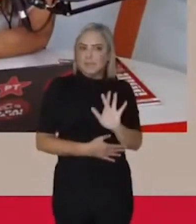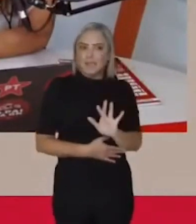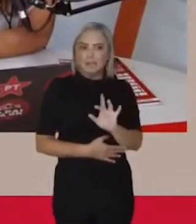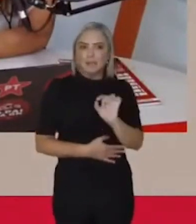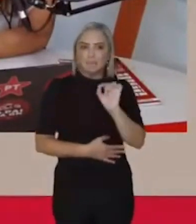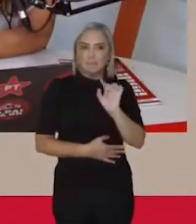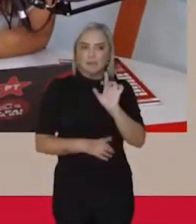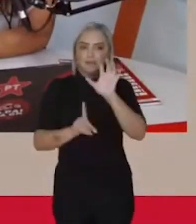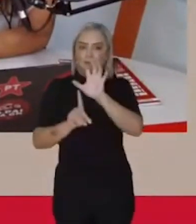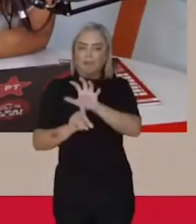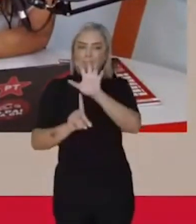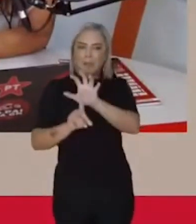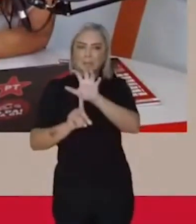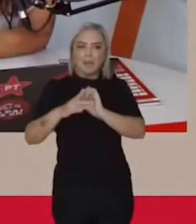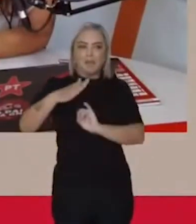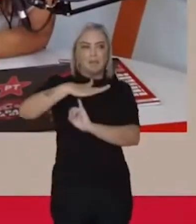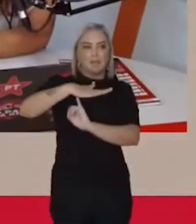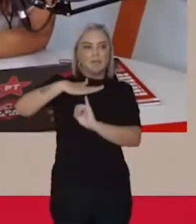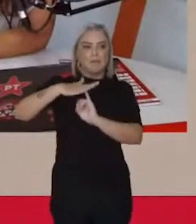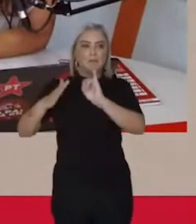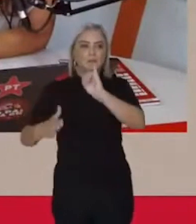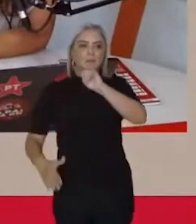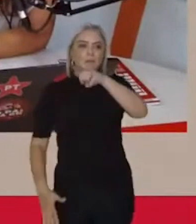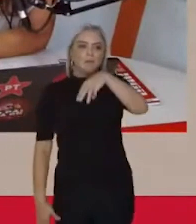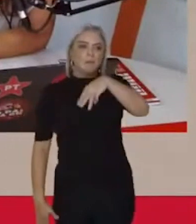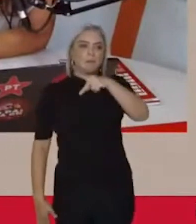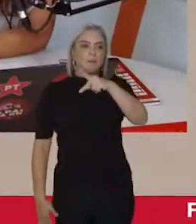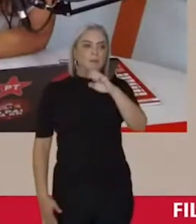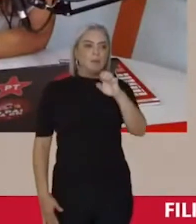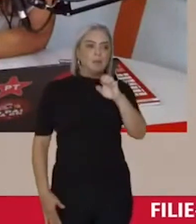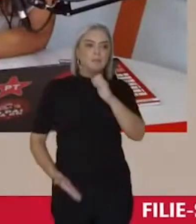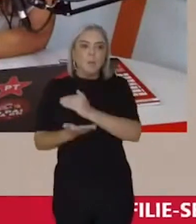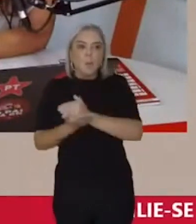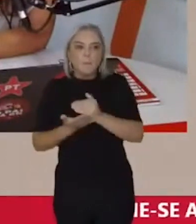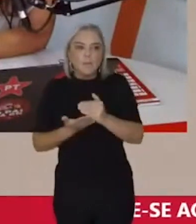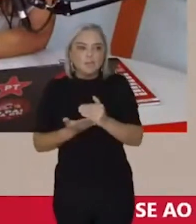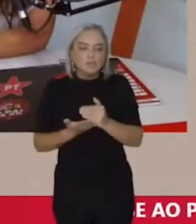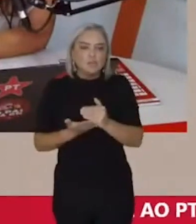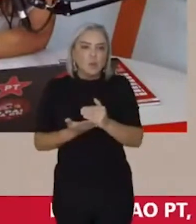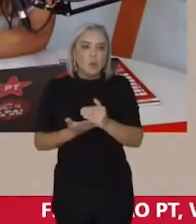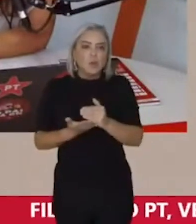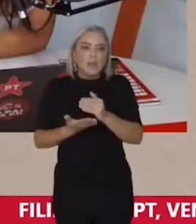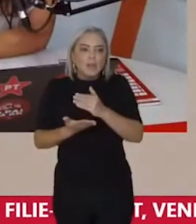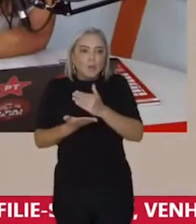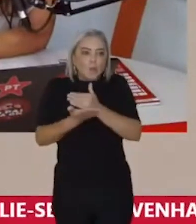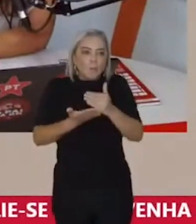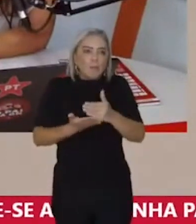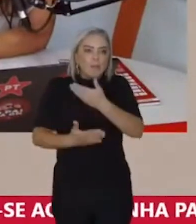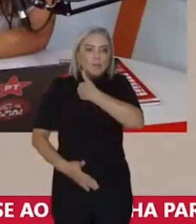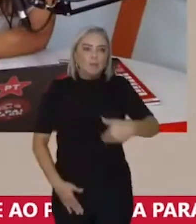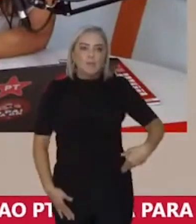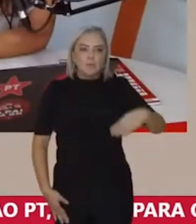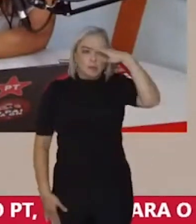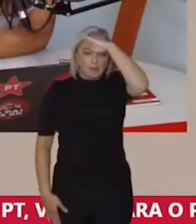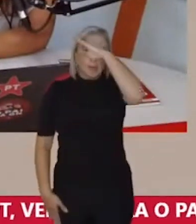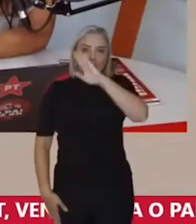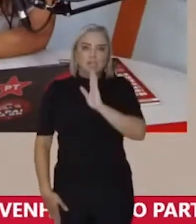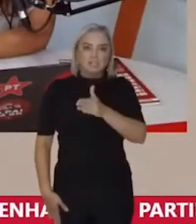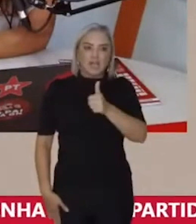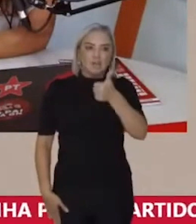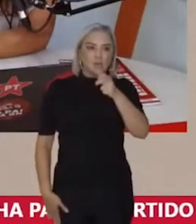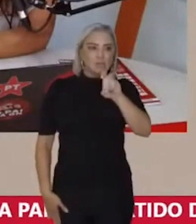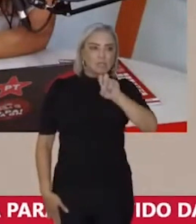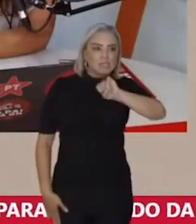os ataques ao INPE começaram desde quando o governo Bolsonaro tomou posse. Logo no dia 15 de